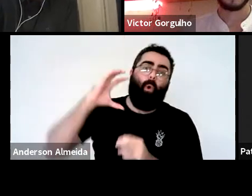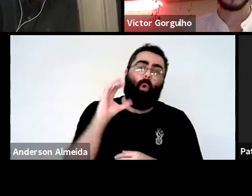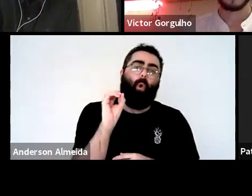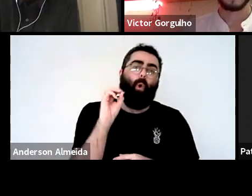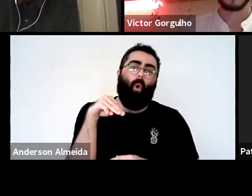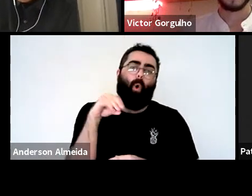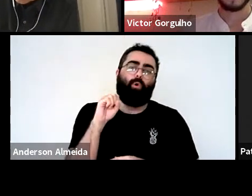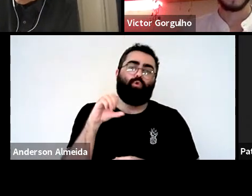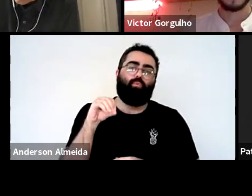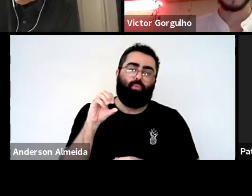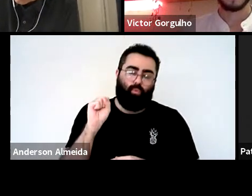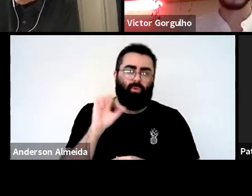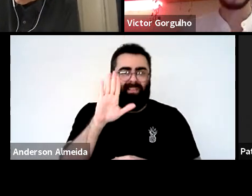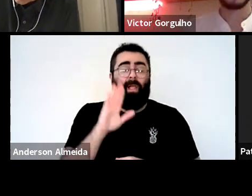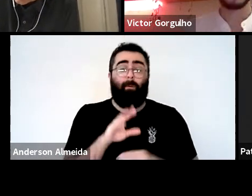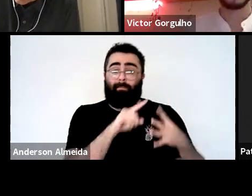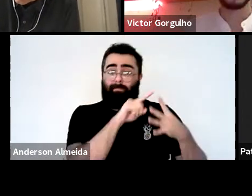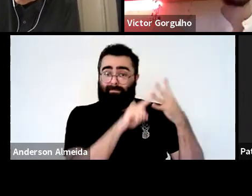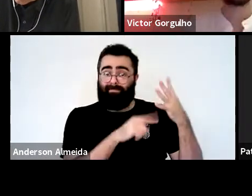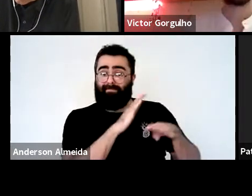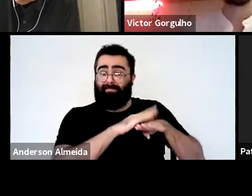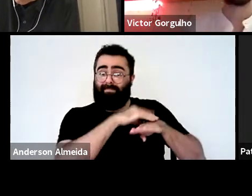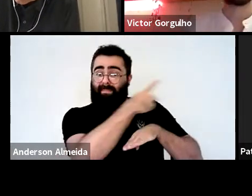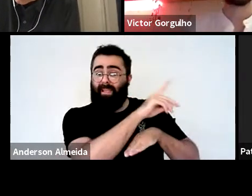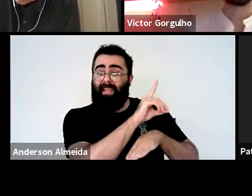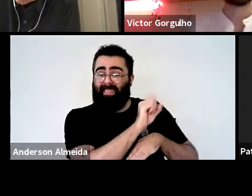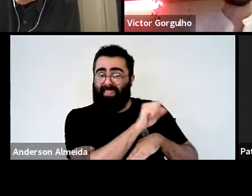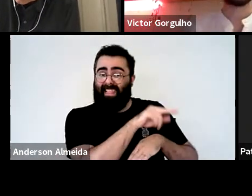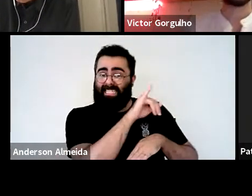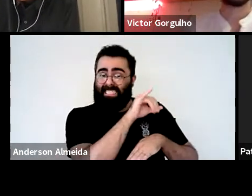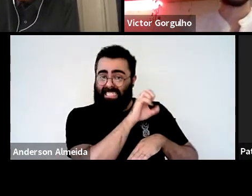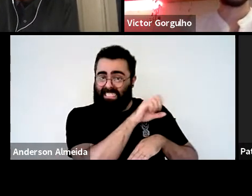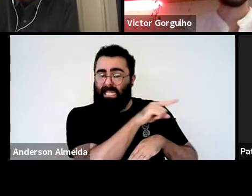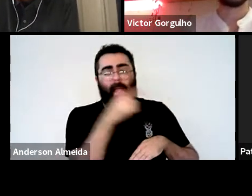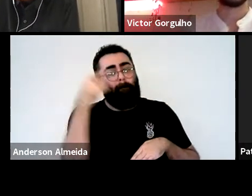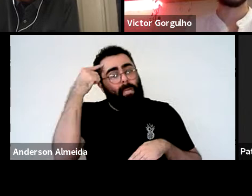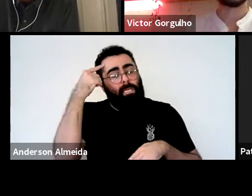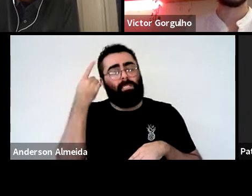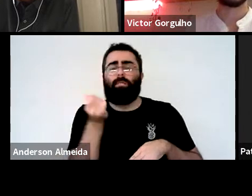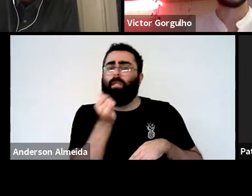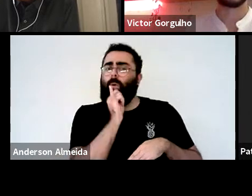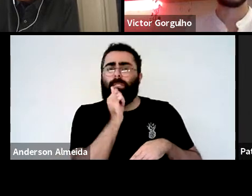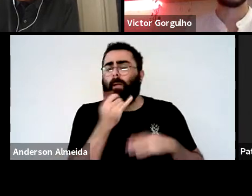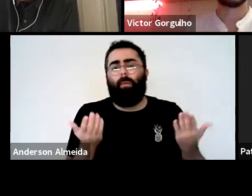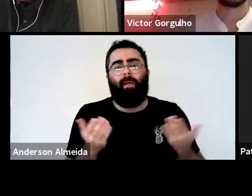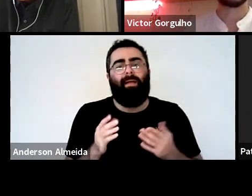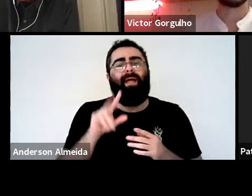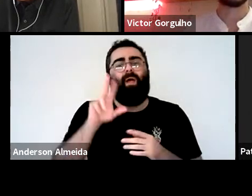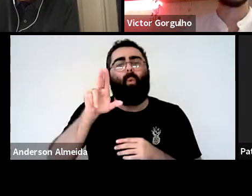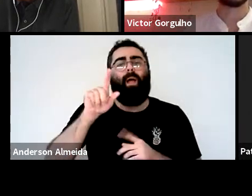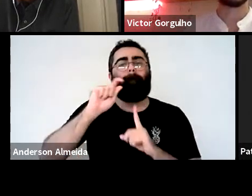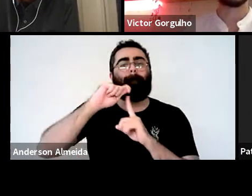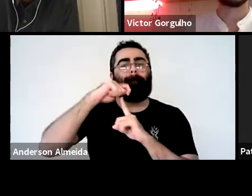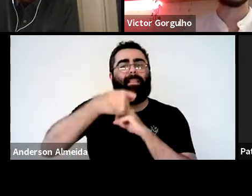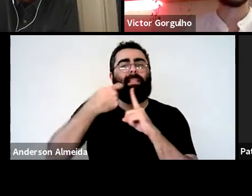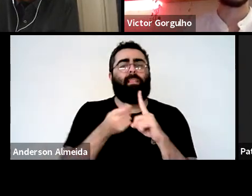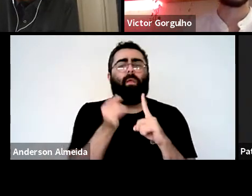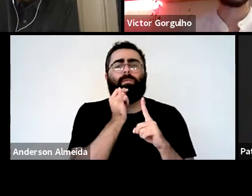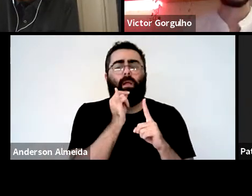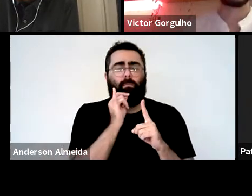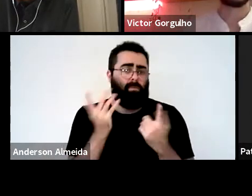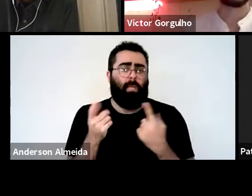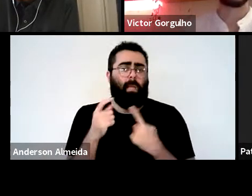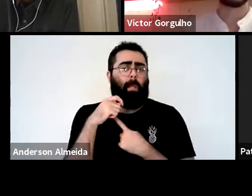dizer que tudo no mundo, pelo menos quatro dessas categorias, a gente vai estar implicado nelas, assim. Ela vai dar o exemplo da banana, que eu acho que é ótimo. Ela falar